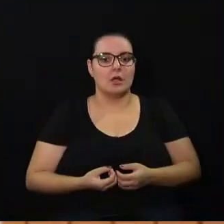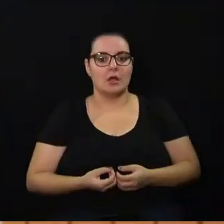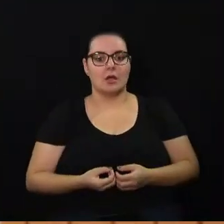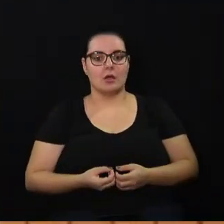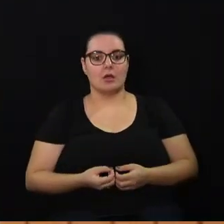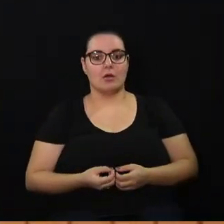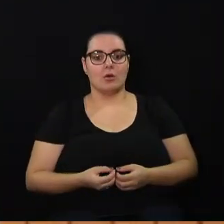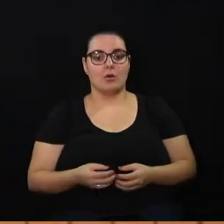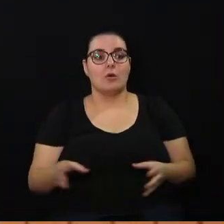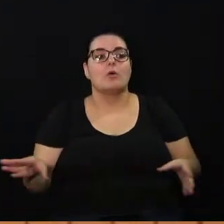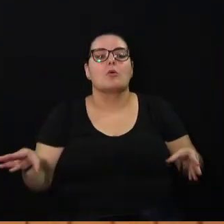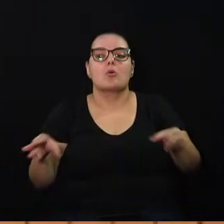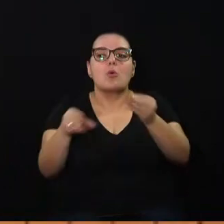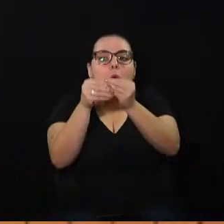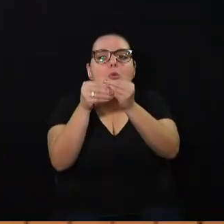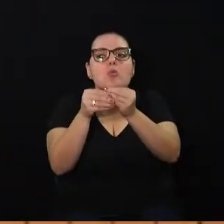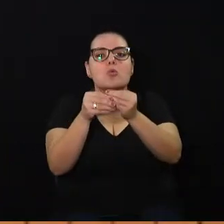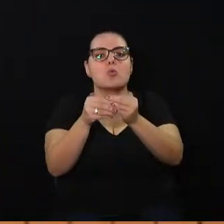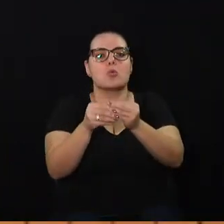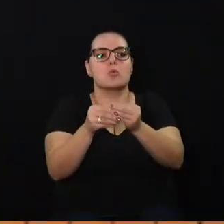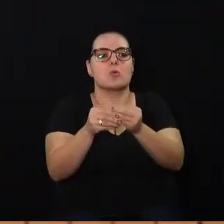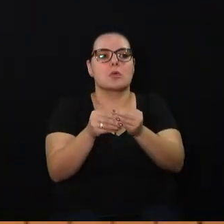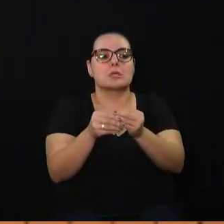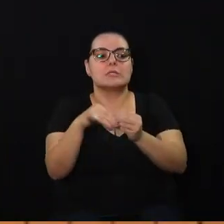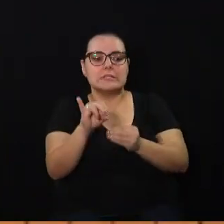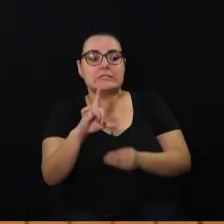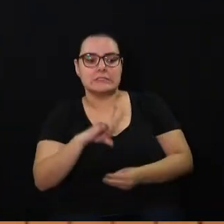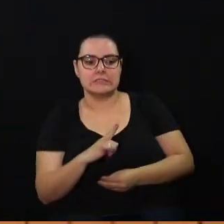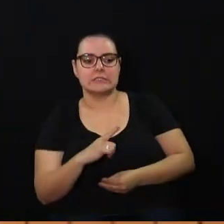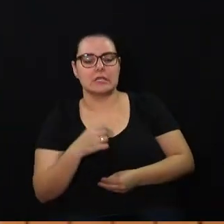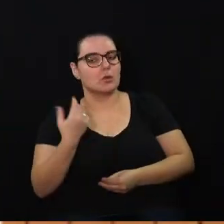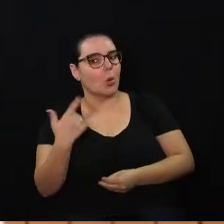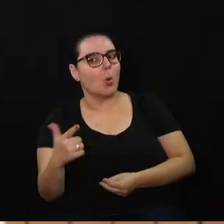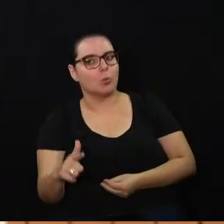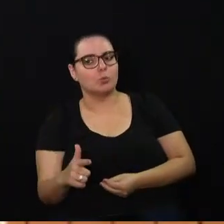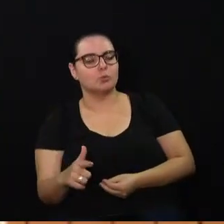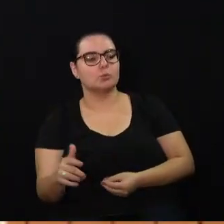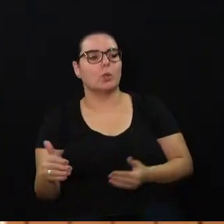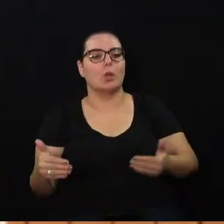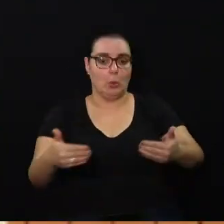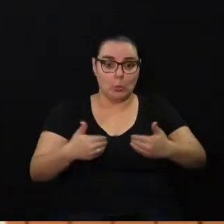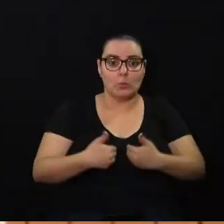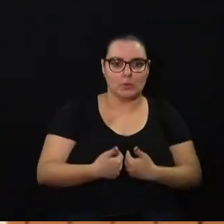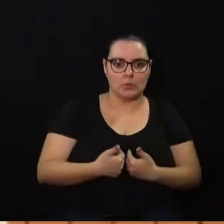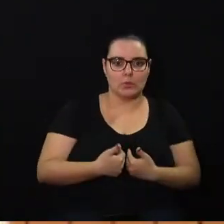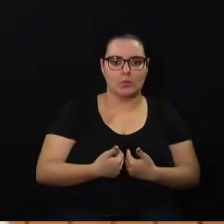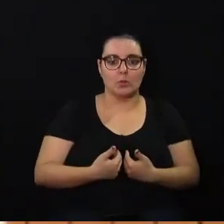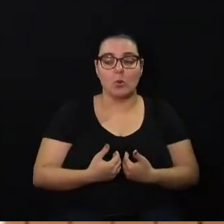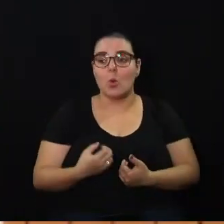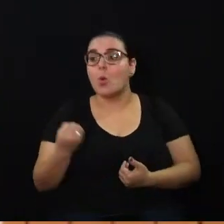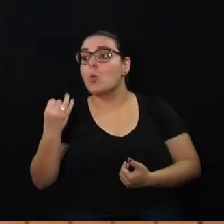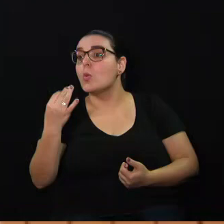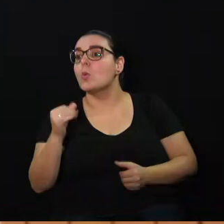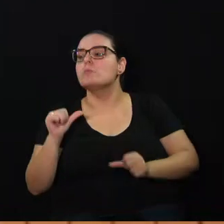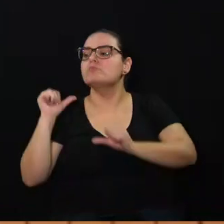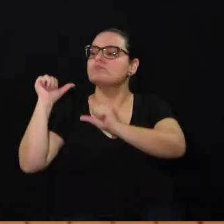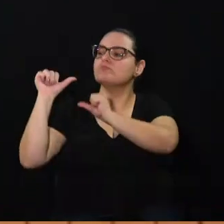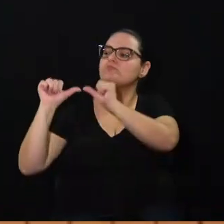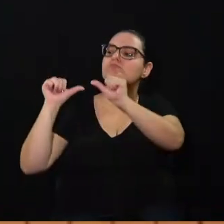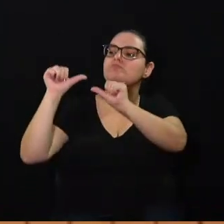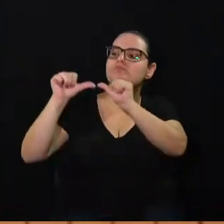esse diagnóstico a gente pensar nas abordagens necessárias e primordiais mas o quanto isso vem mudando é o quanto